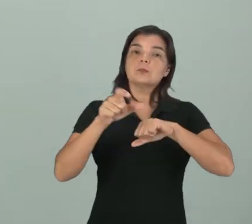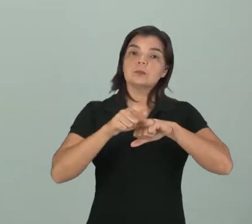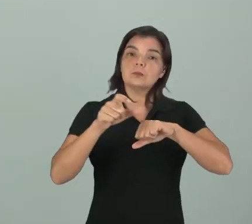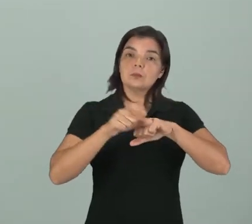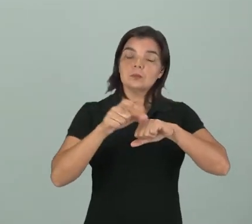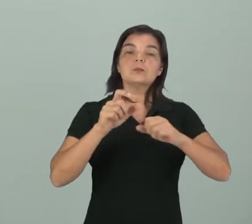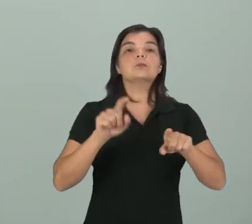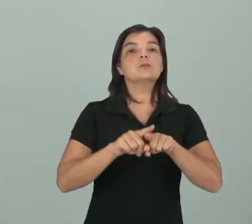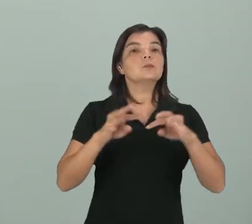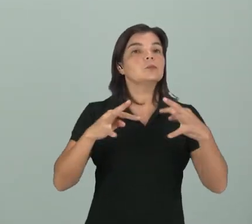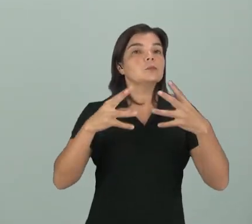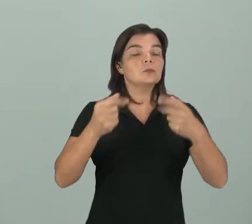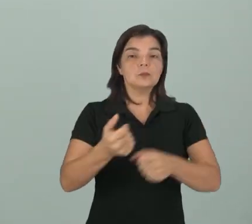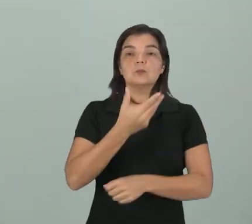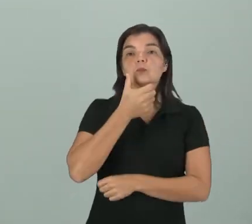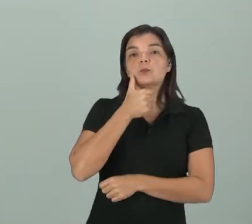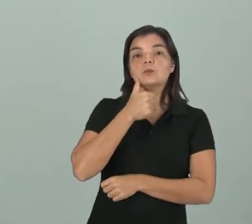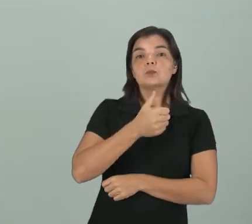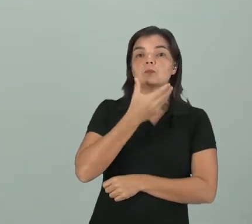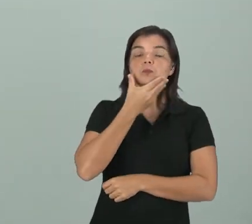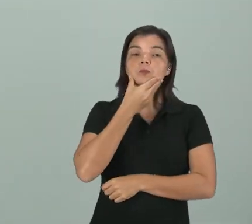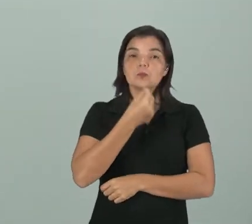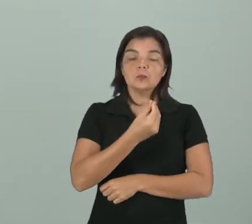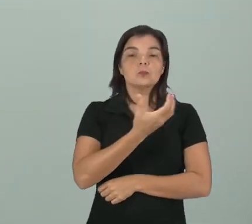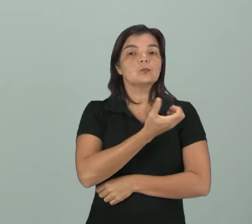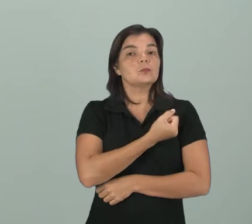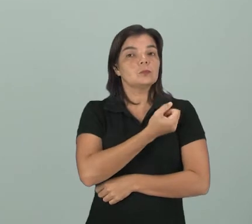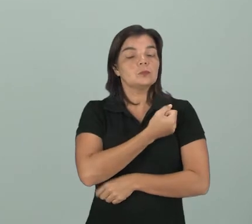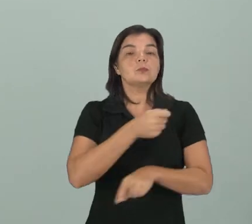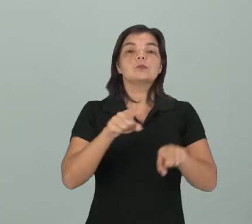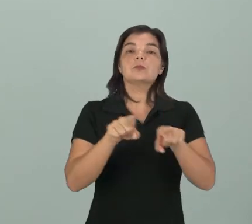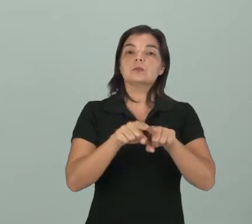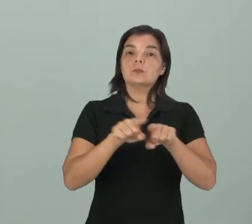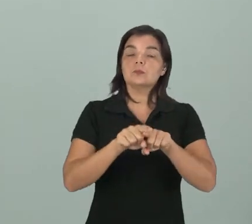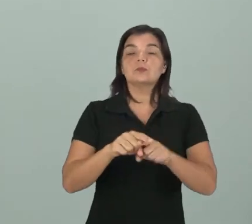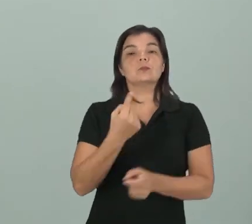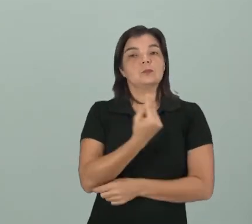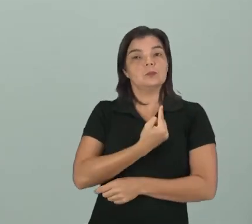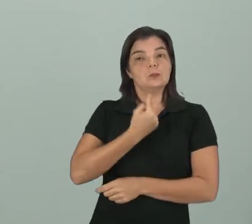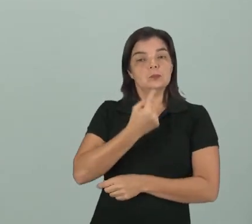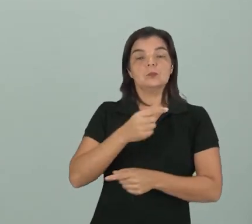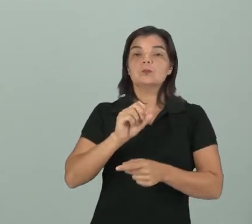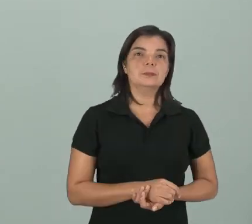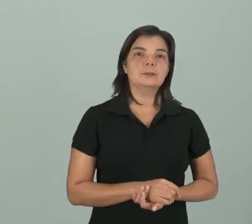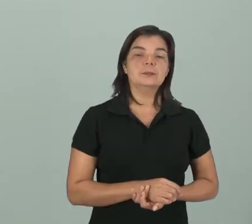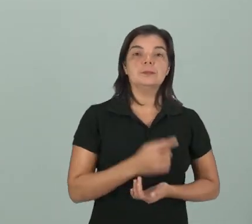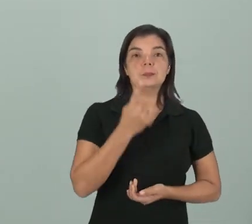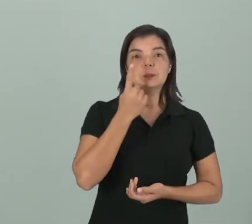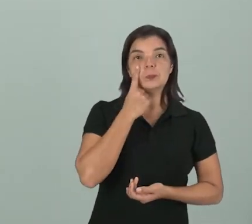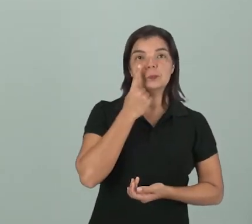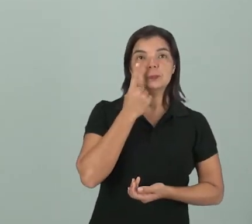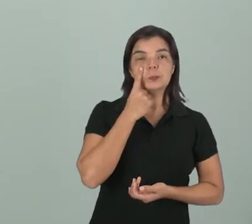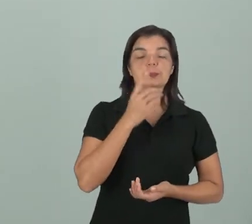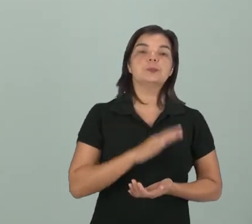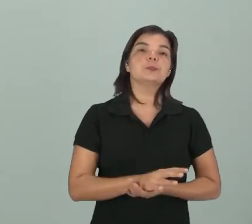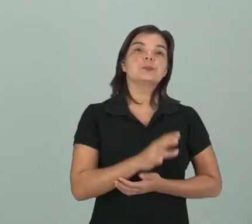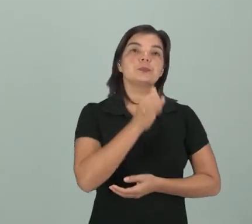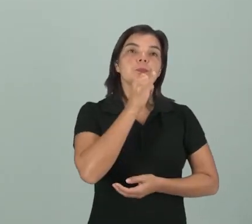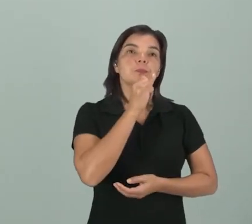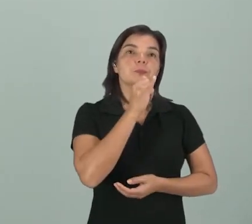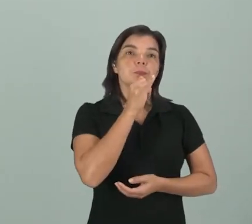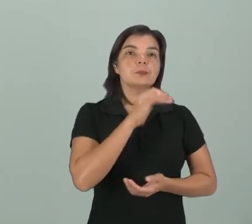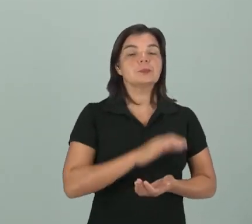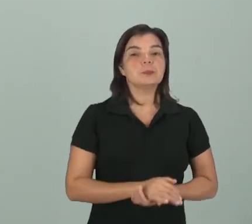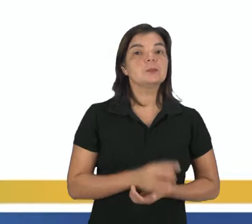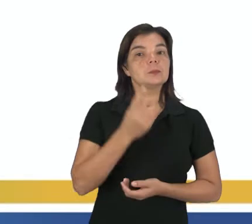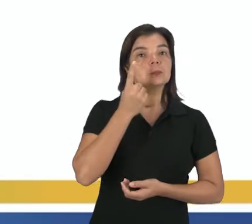substantivo em gênero e número, vão fazer concordância em gênero e número com o substantivo. Olhem só mais um exemplo.